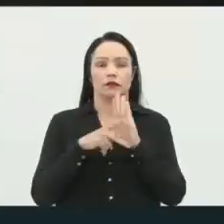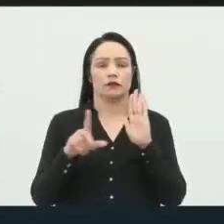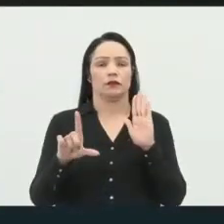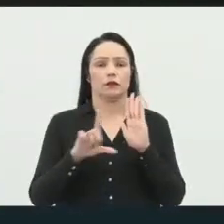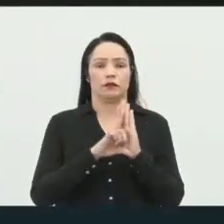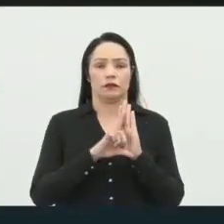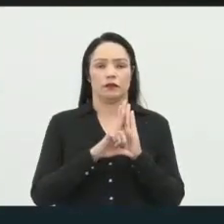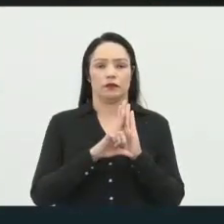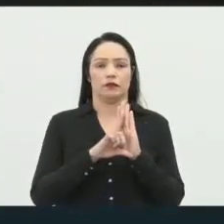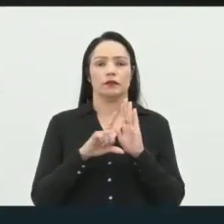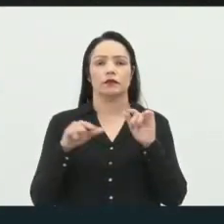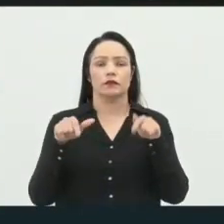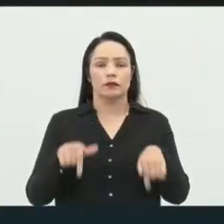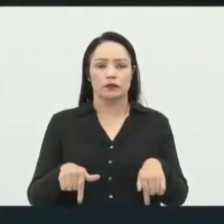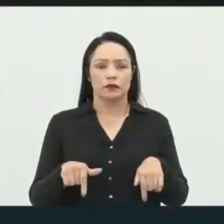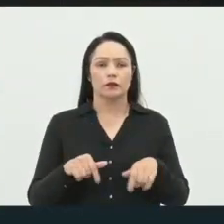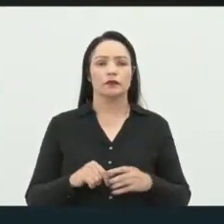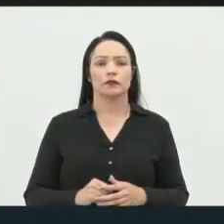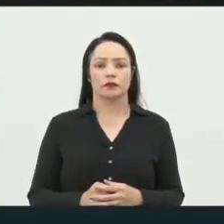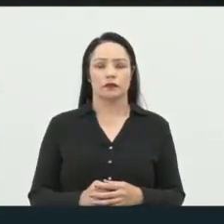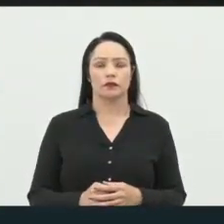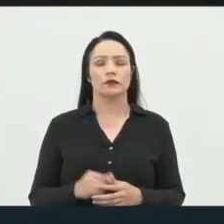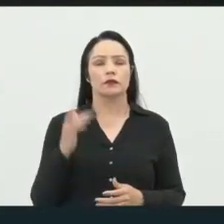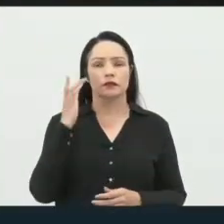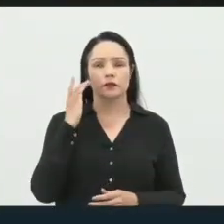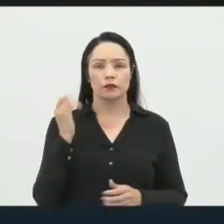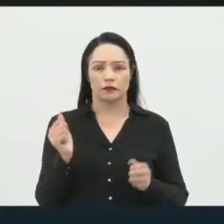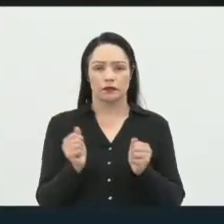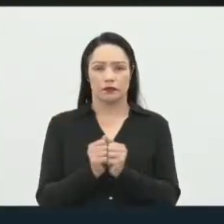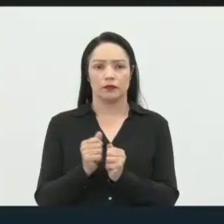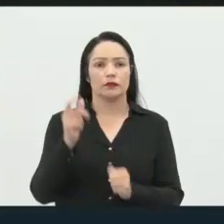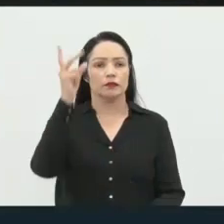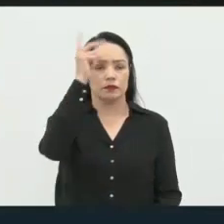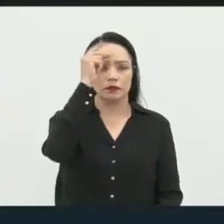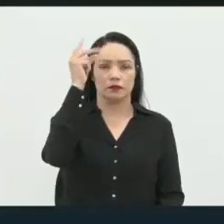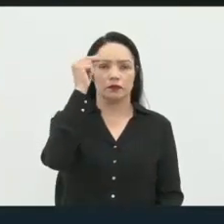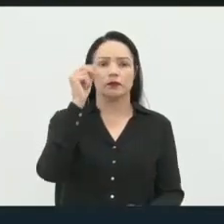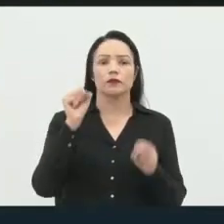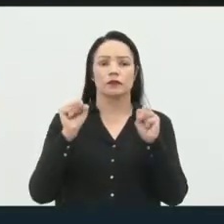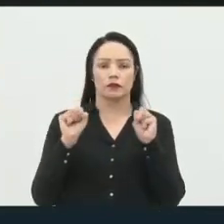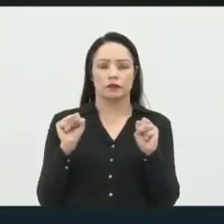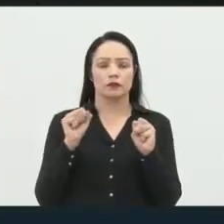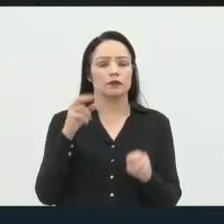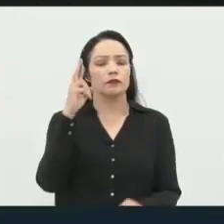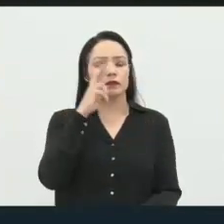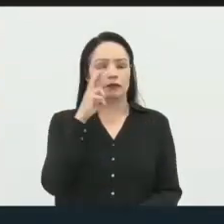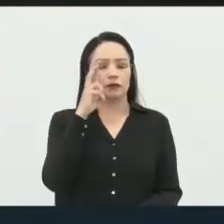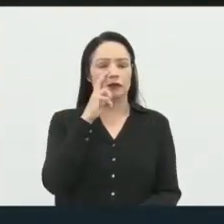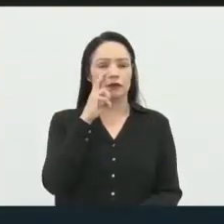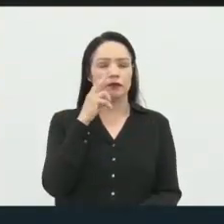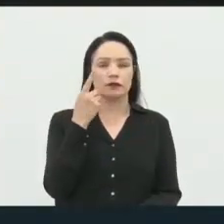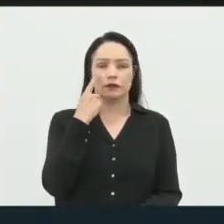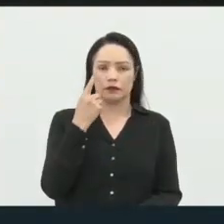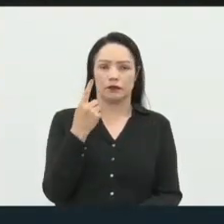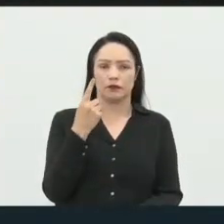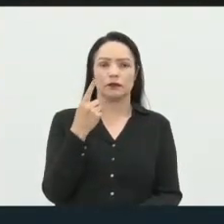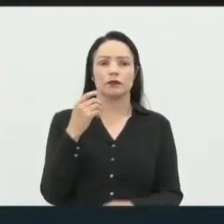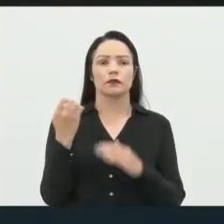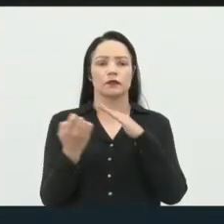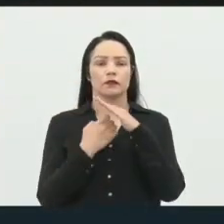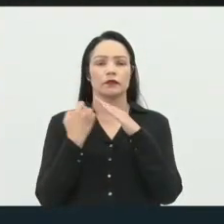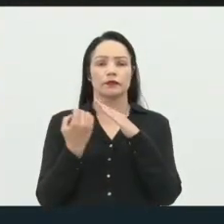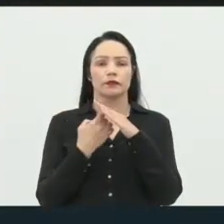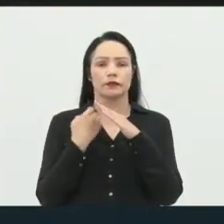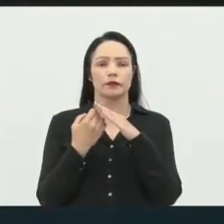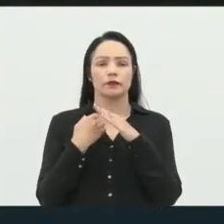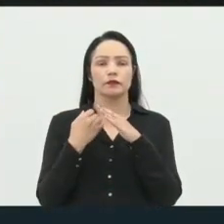acredito que essa casa de Inês junto com a nossa prefeitura pode fiscalizar essa empresa e o nosso povo tem o